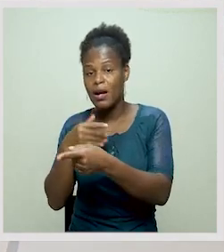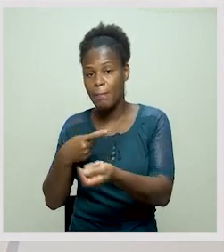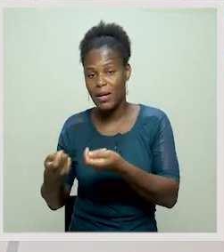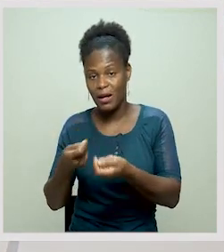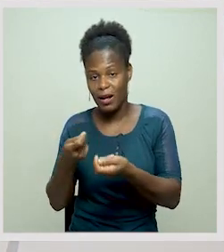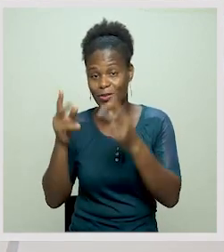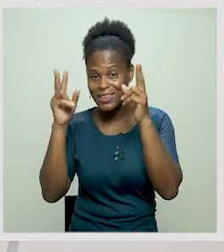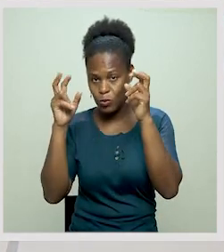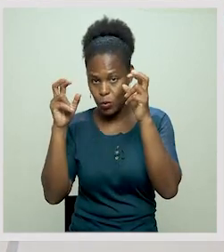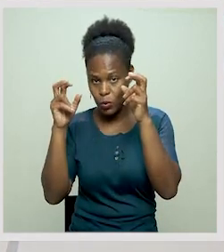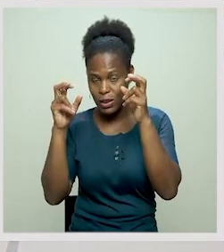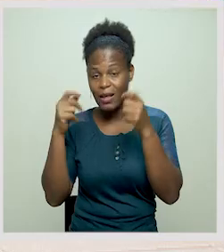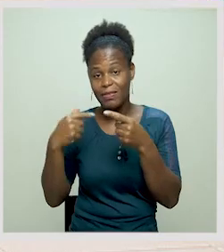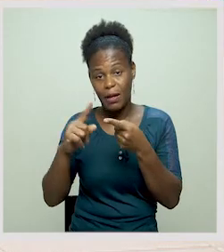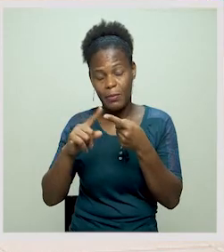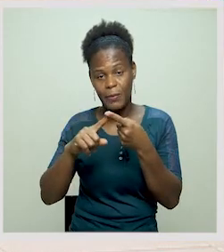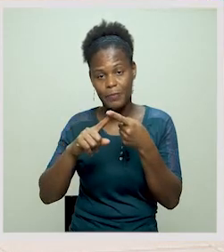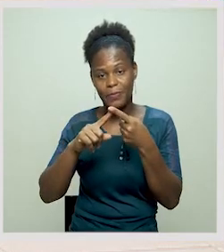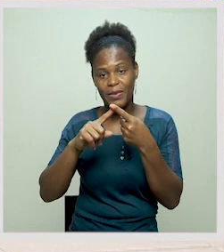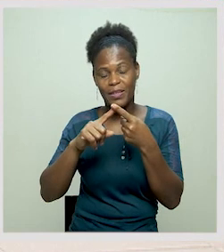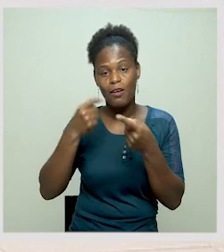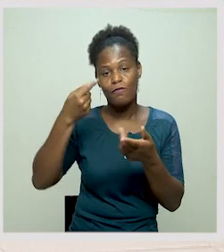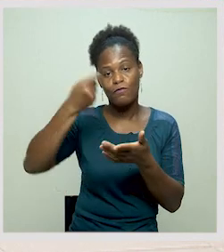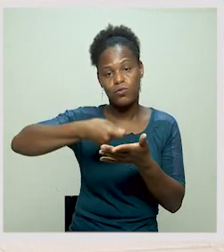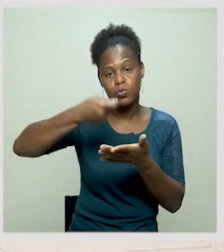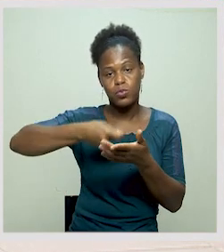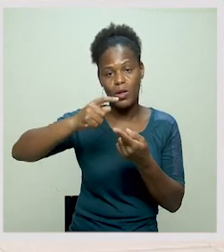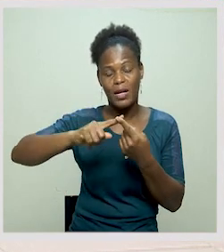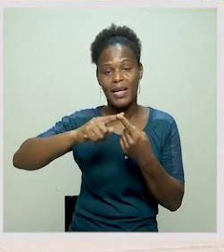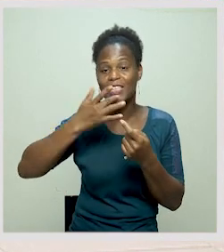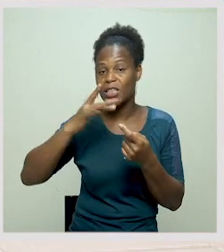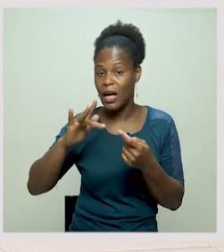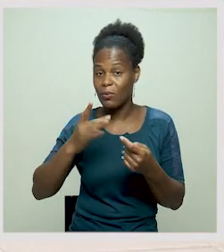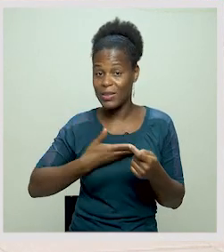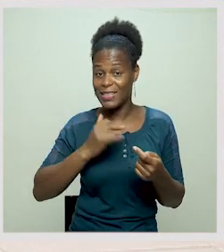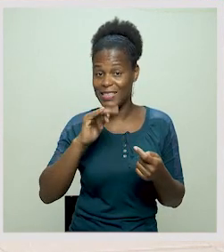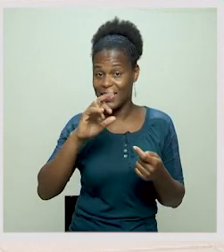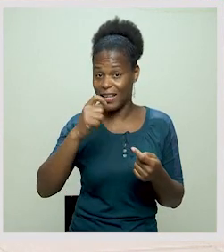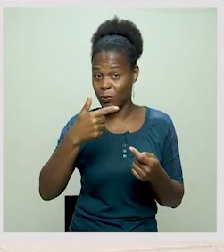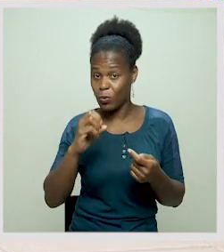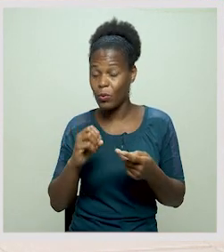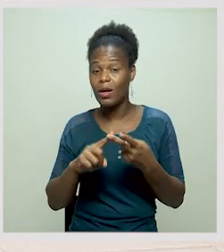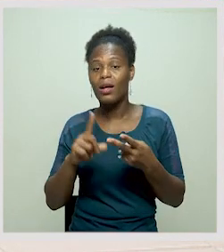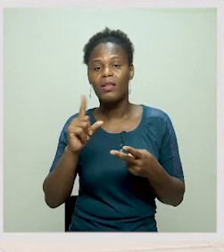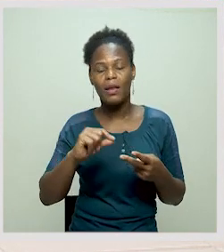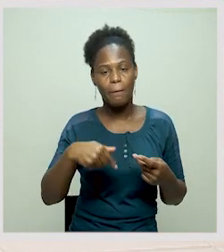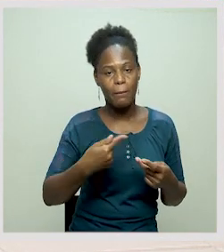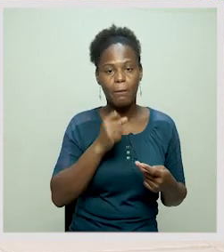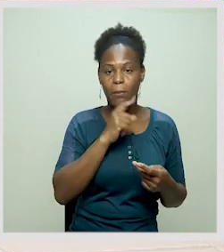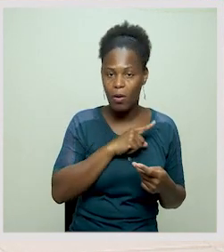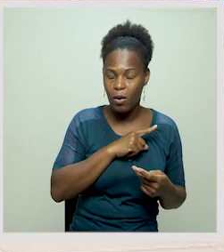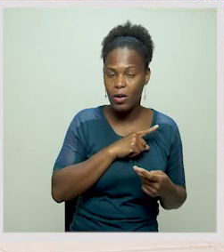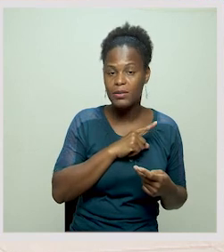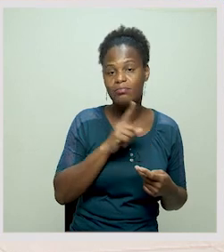recurso ao mercado de títulos. Nós temos, assim, o financiamento externo direto e